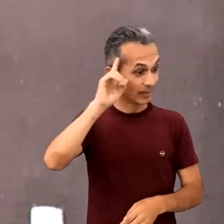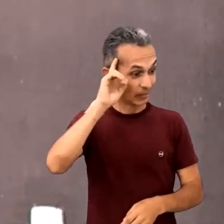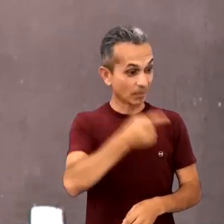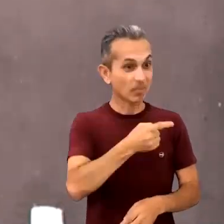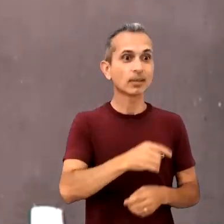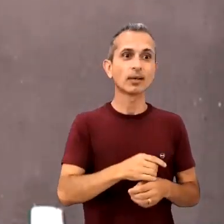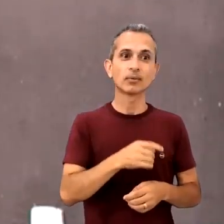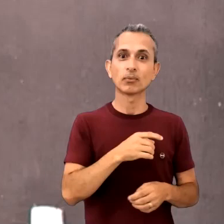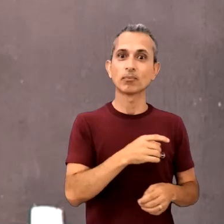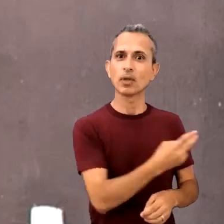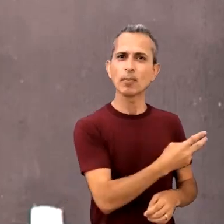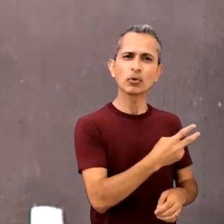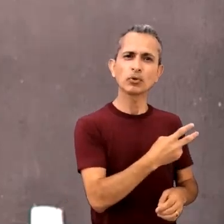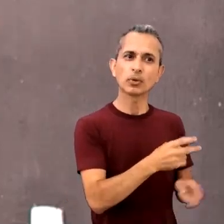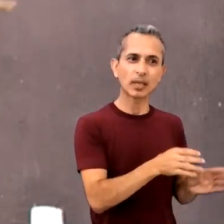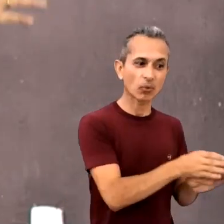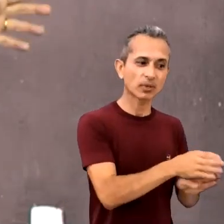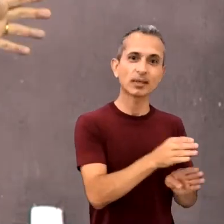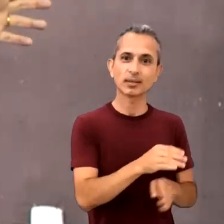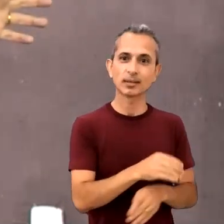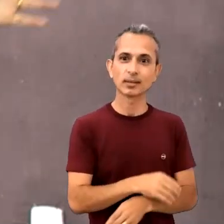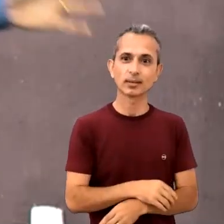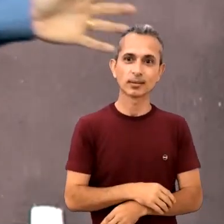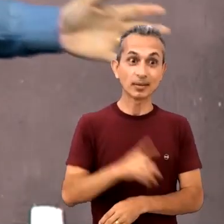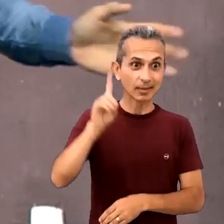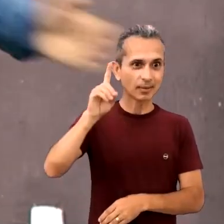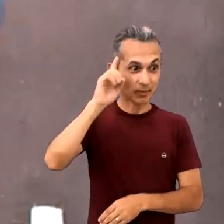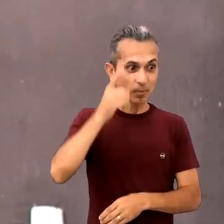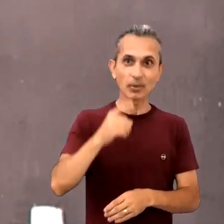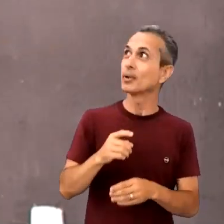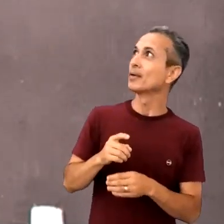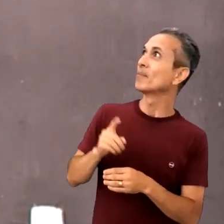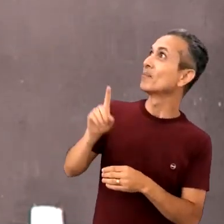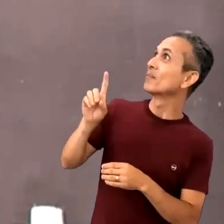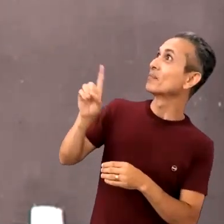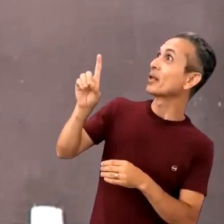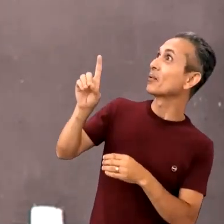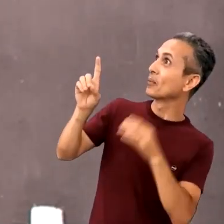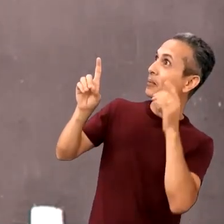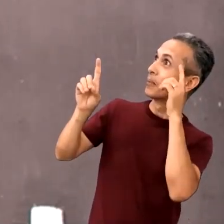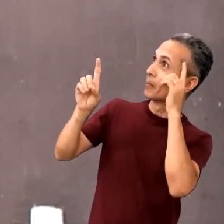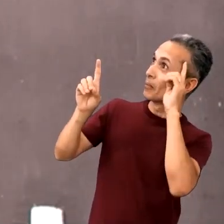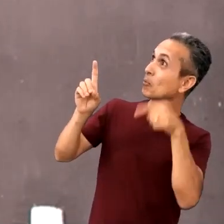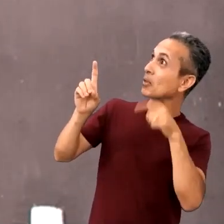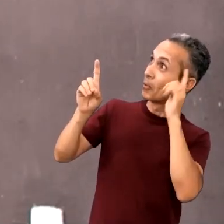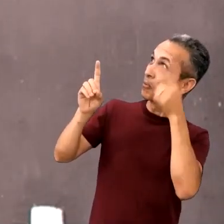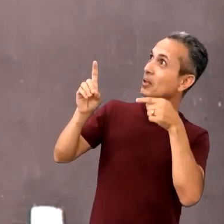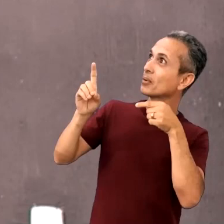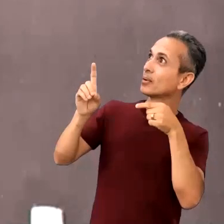mandando? Tá certo, eu vou. Aí eu disse, Deus, tu mandou mesmo, Deus, tu mandou mesmo. Mas estava escrito, era claro.